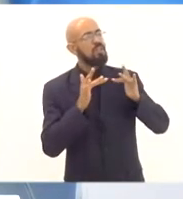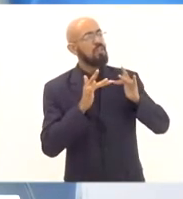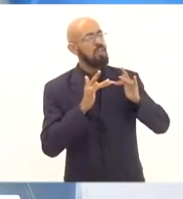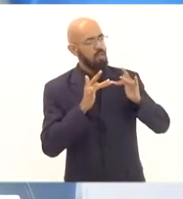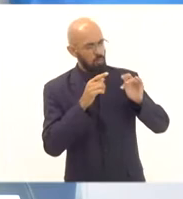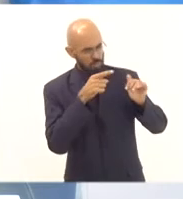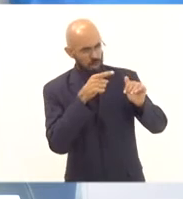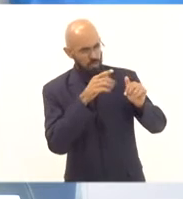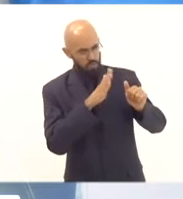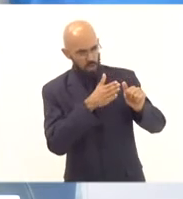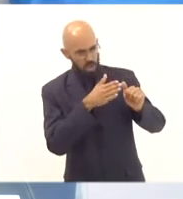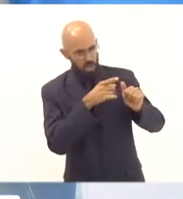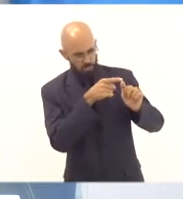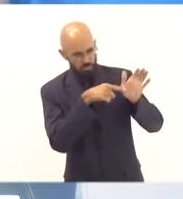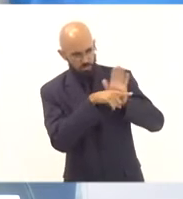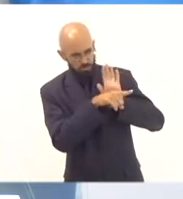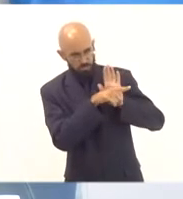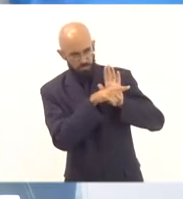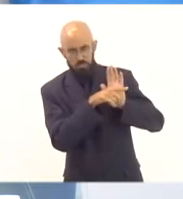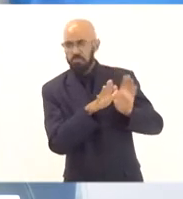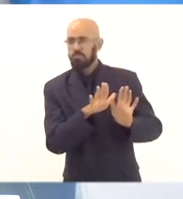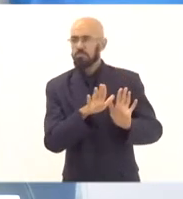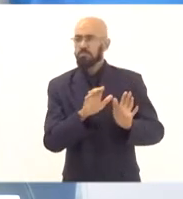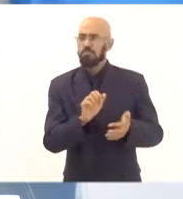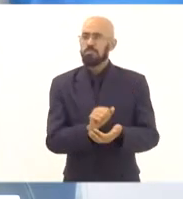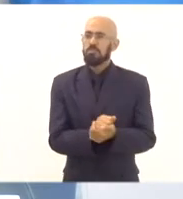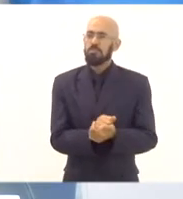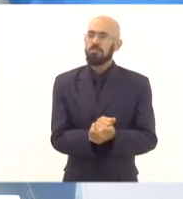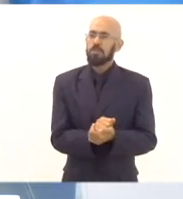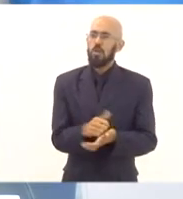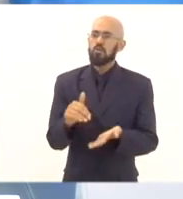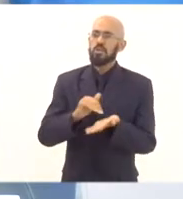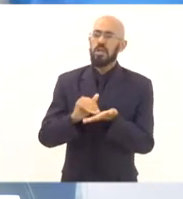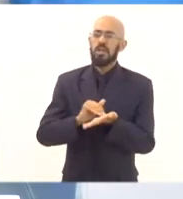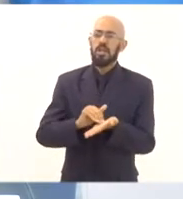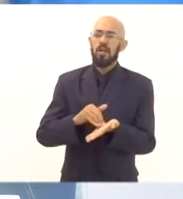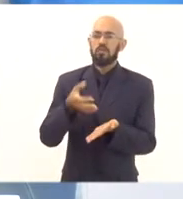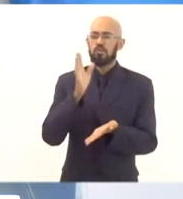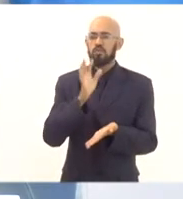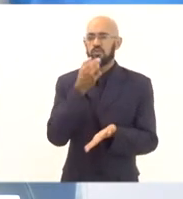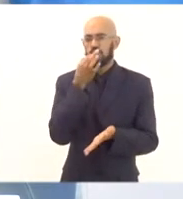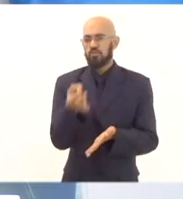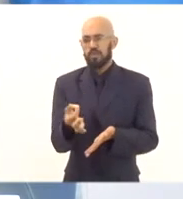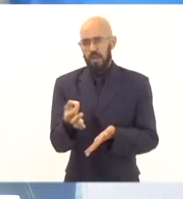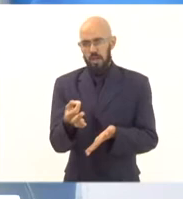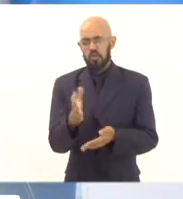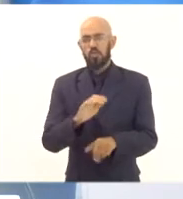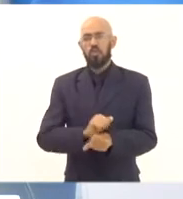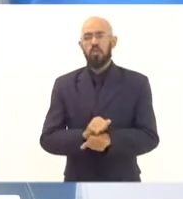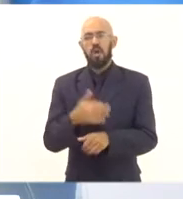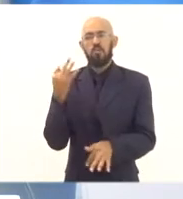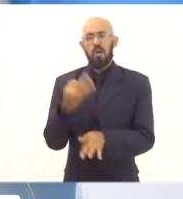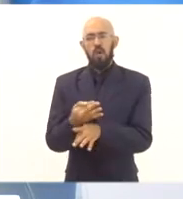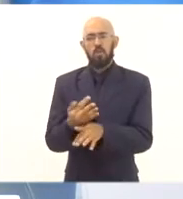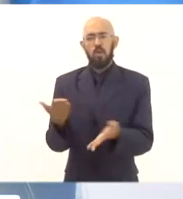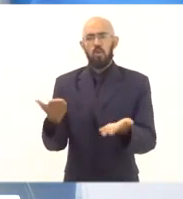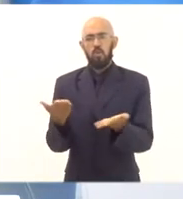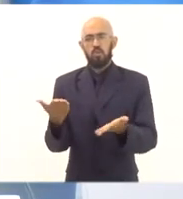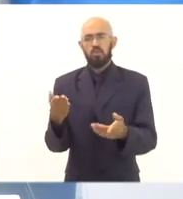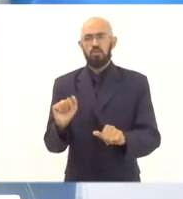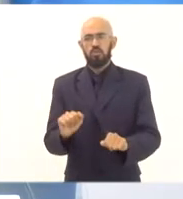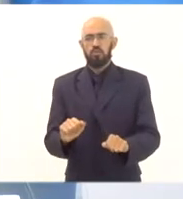duas secretarias né o os secretários que eu citei que justificaram a ausência hoje